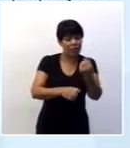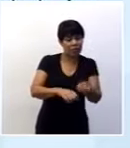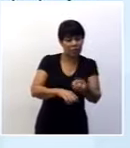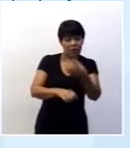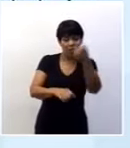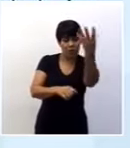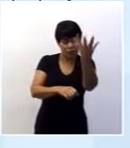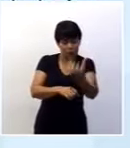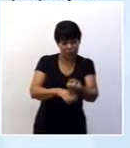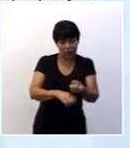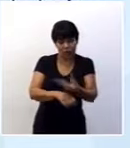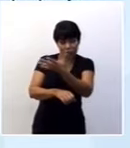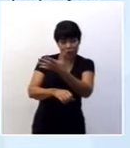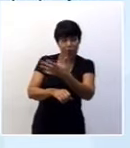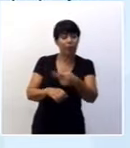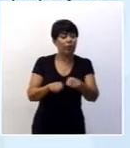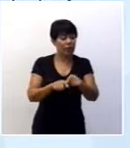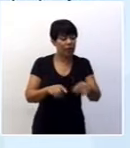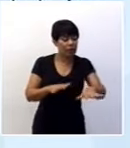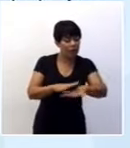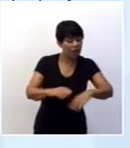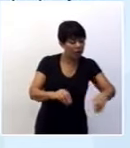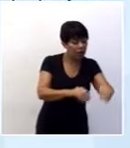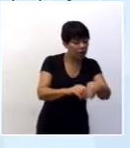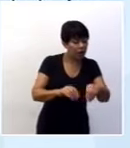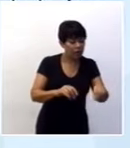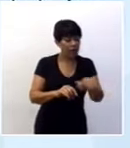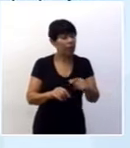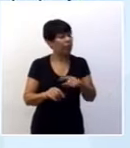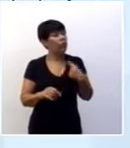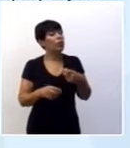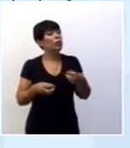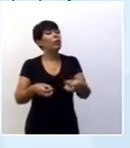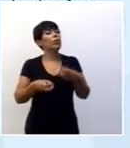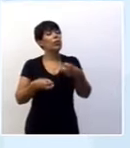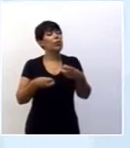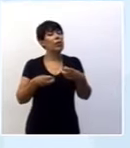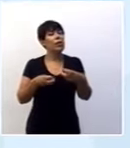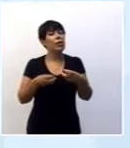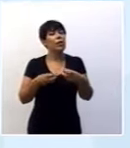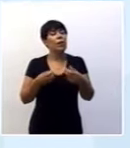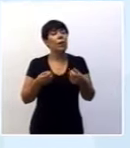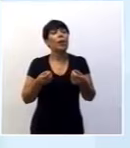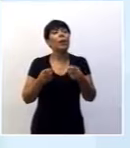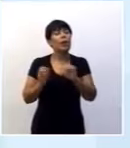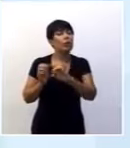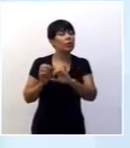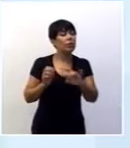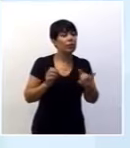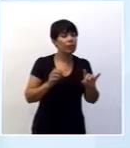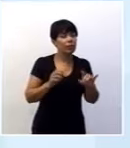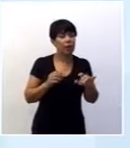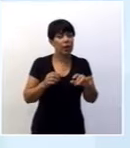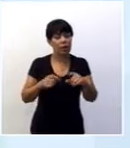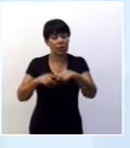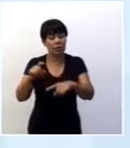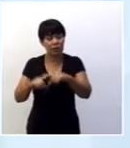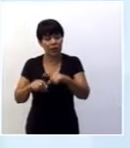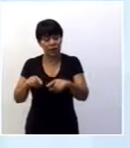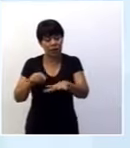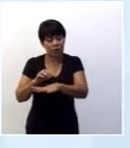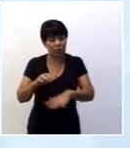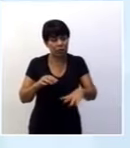solo exposto, né? Então a gente consegue perceber, né, que cada material